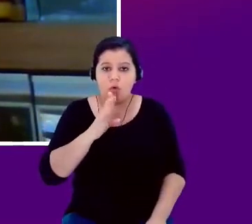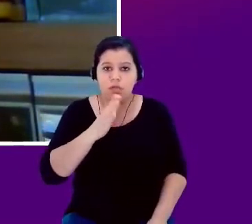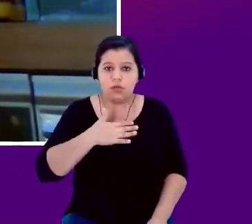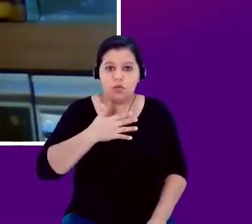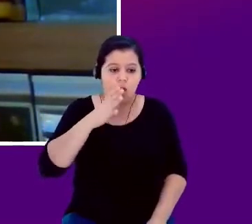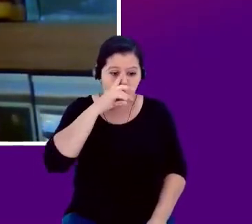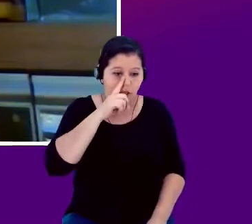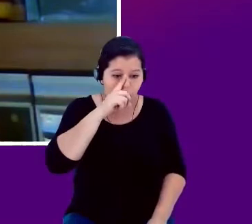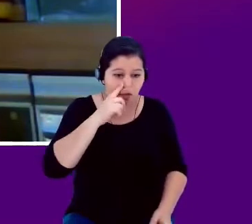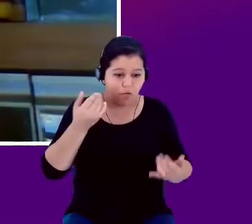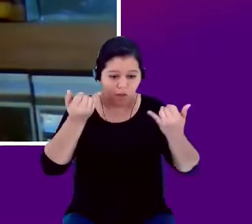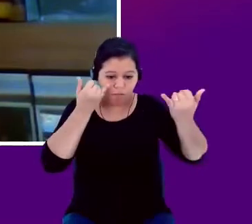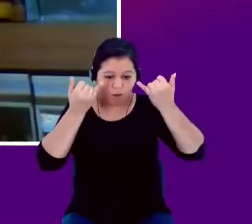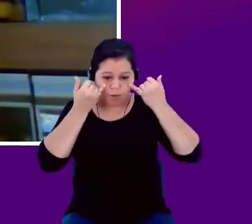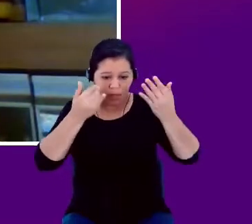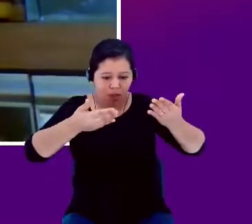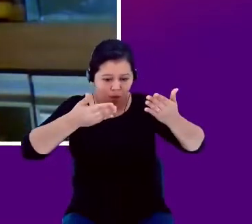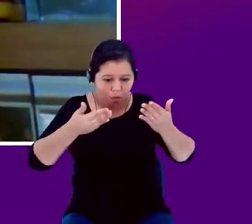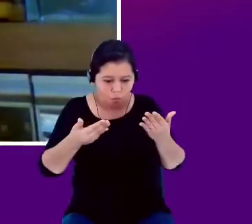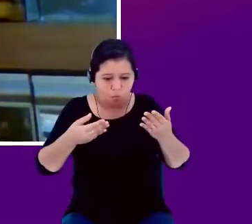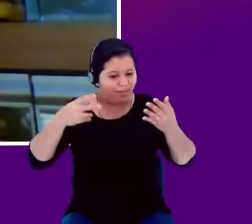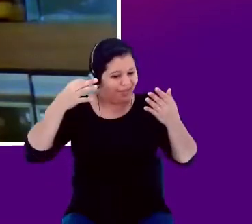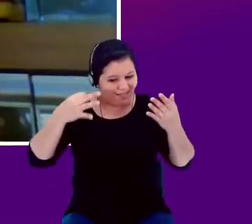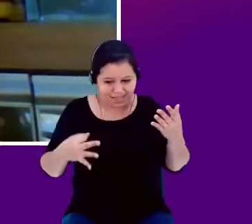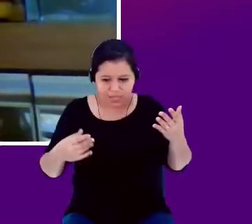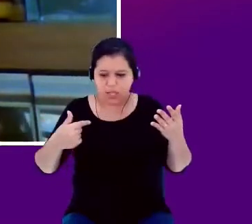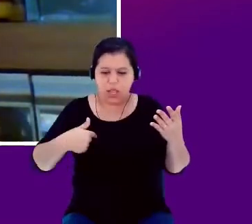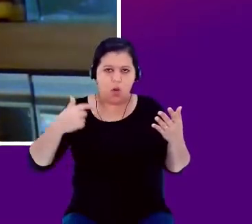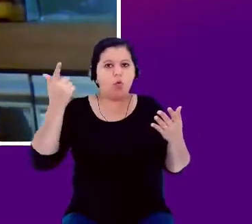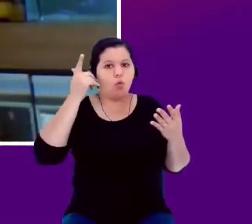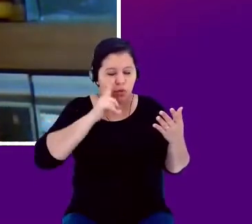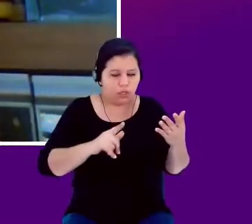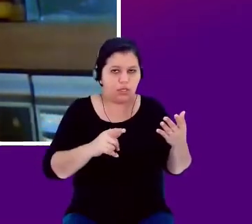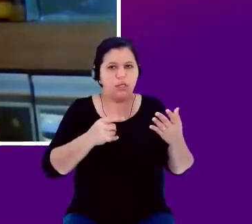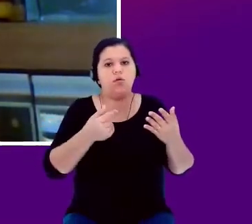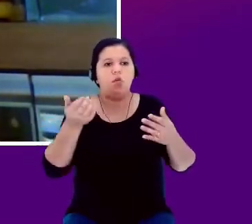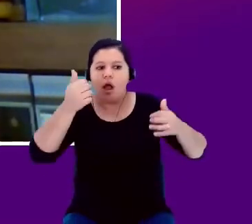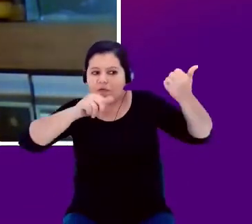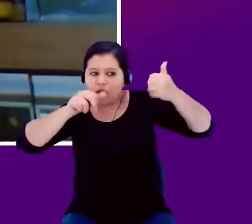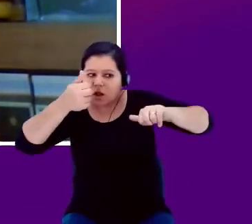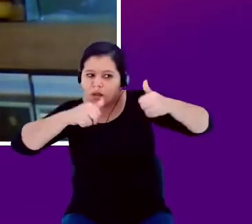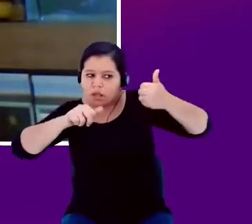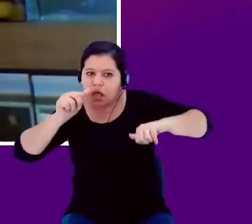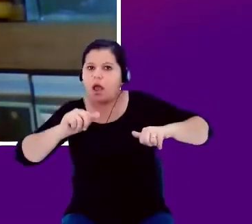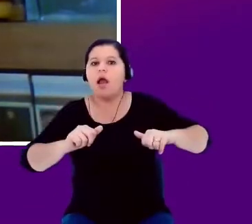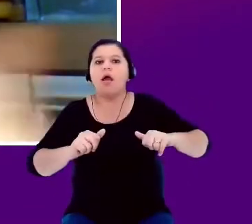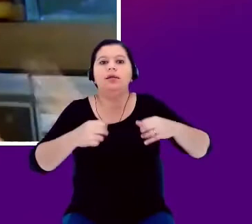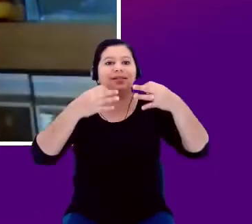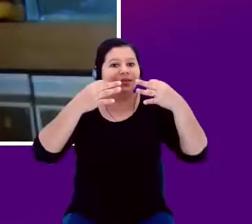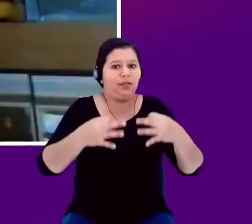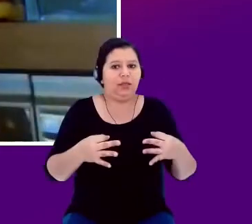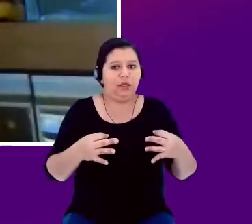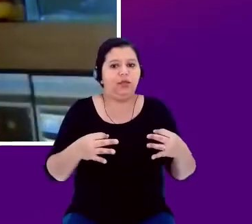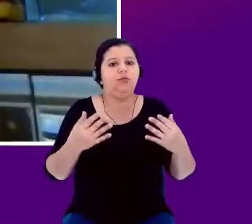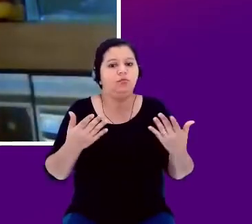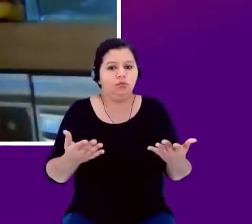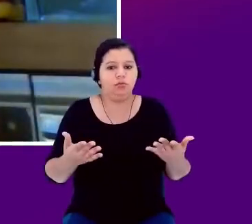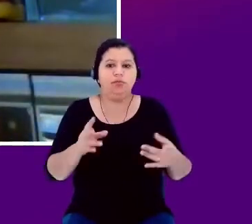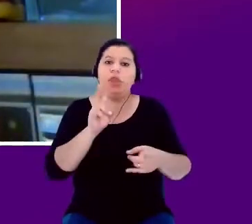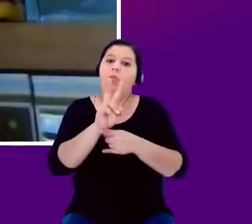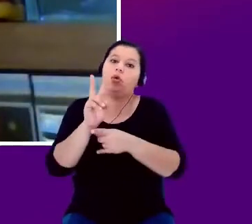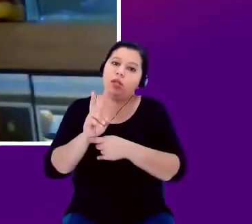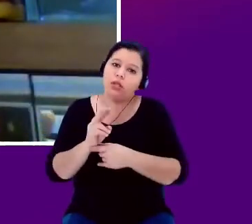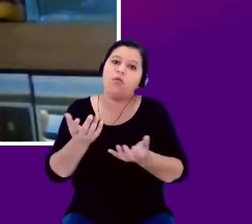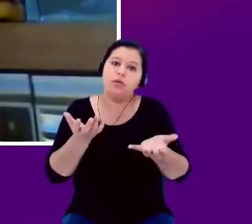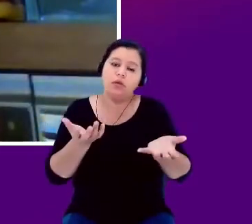informação adequada, eu consigo individualizar, precificar e avaliar corretamente aquele perfil, com vista às coberturas que se